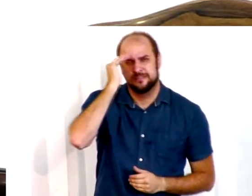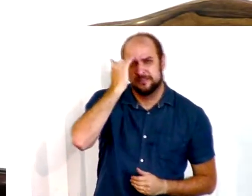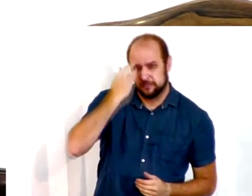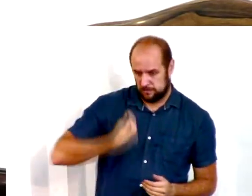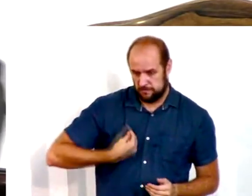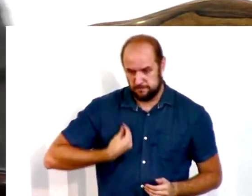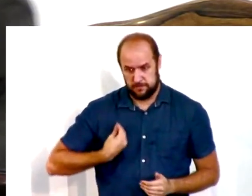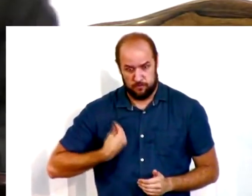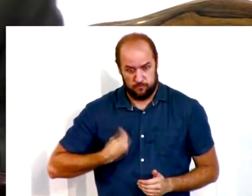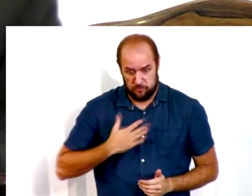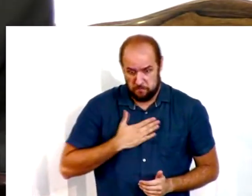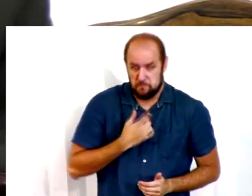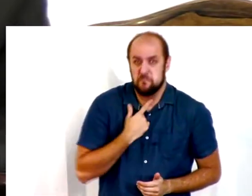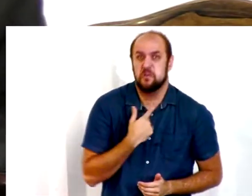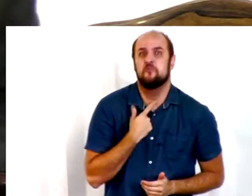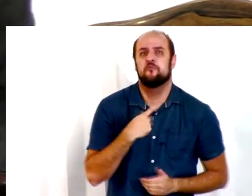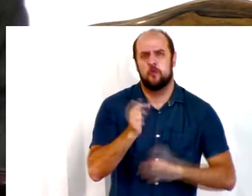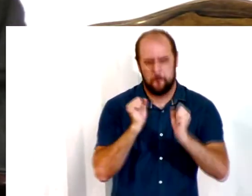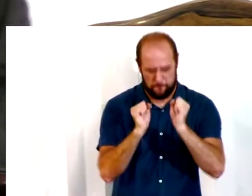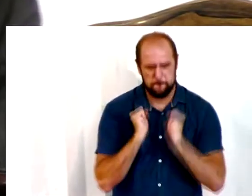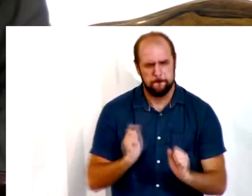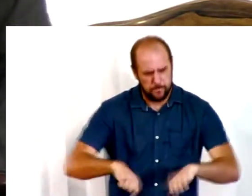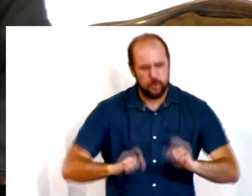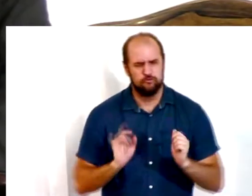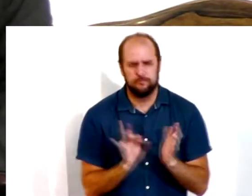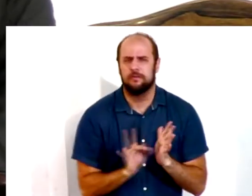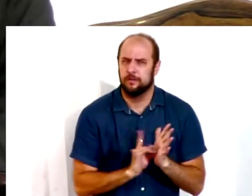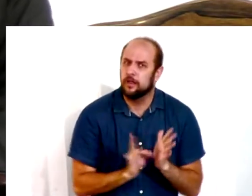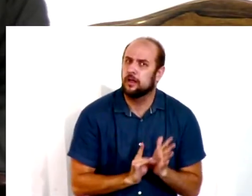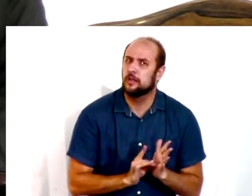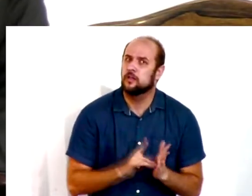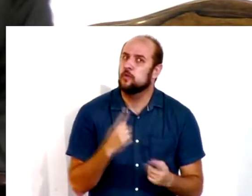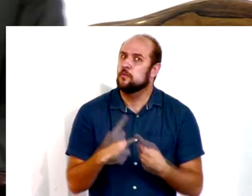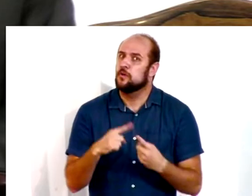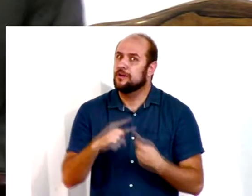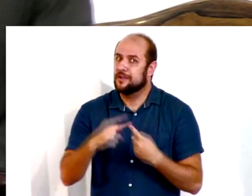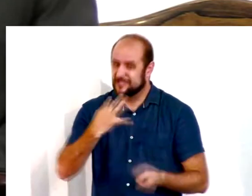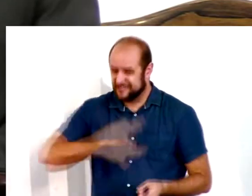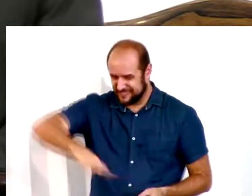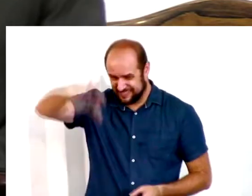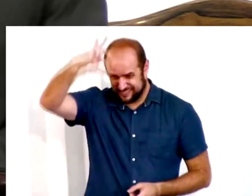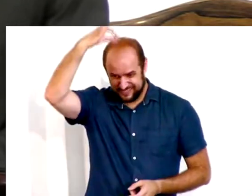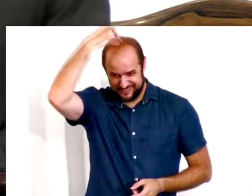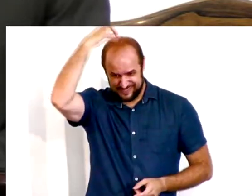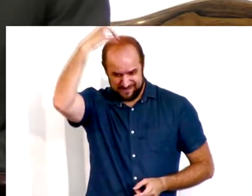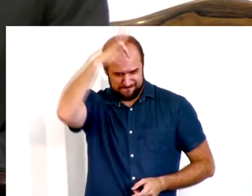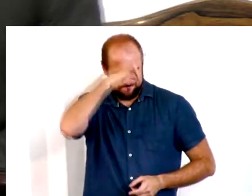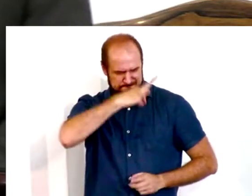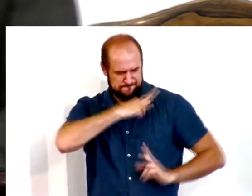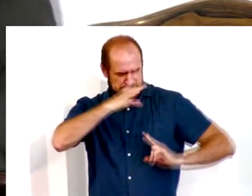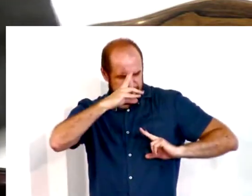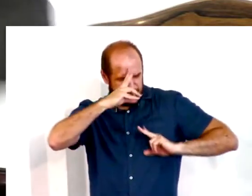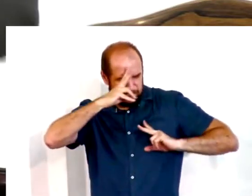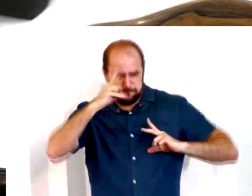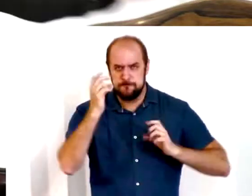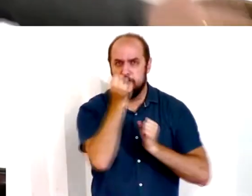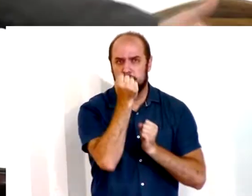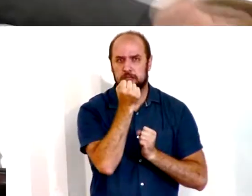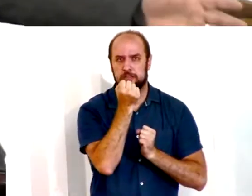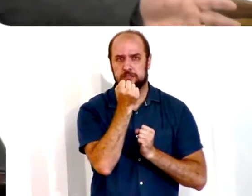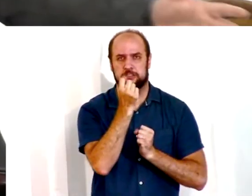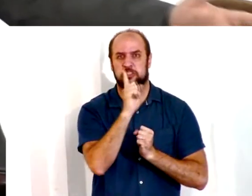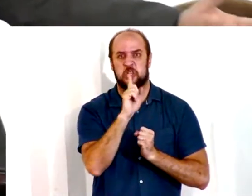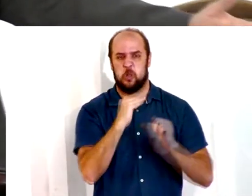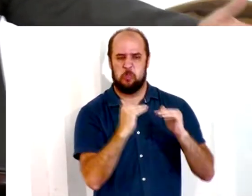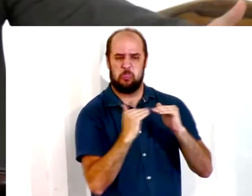na minha vontade, você pode sim, porque o Espírito Santo te fortalece, mas te fortalece não para você